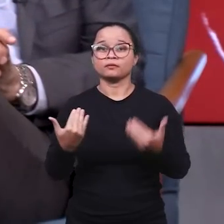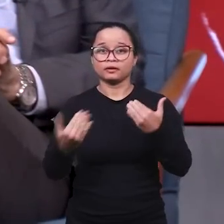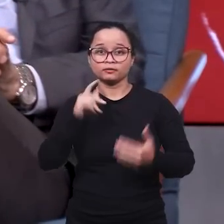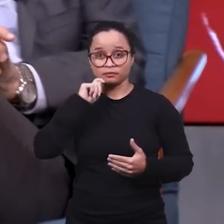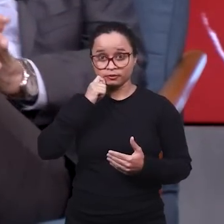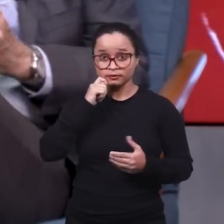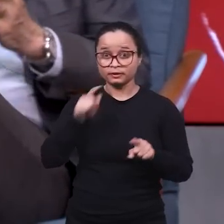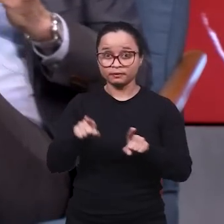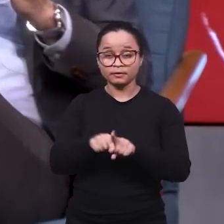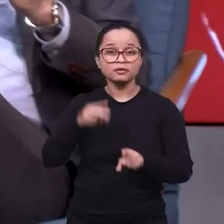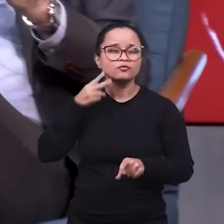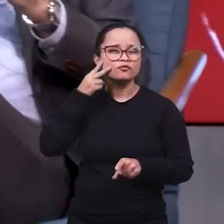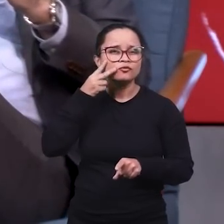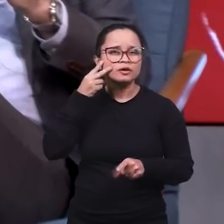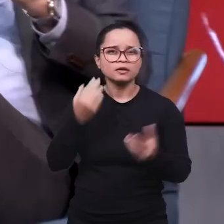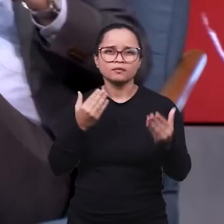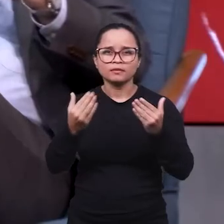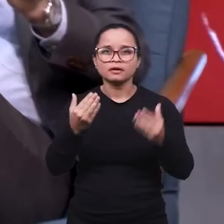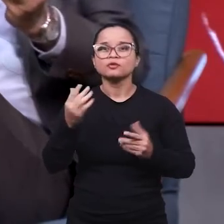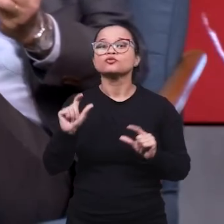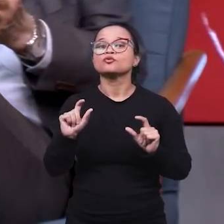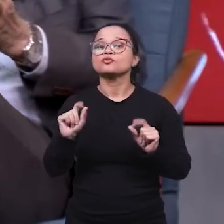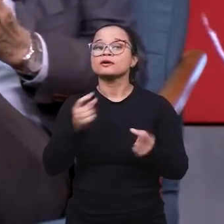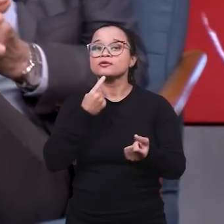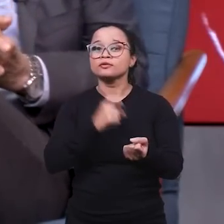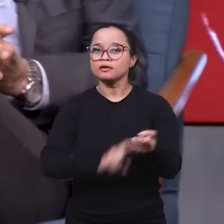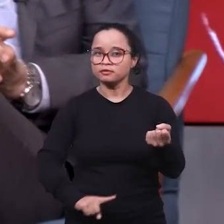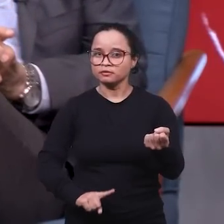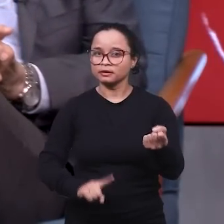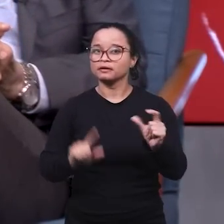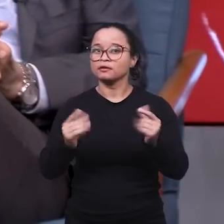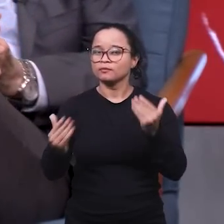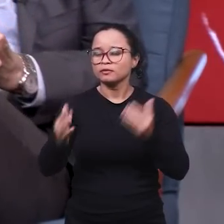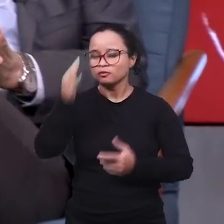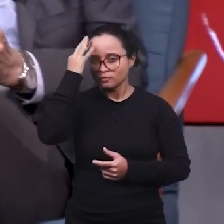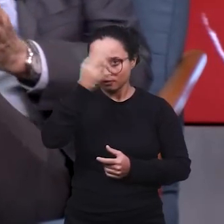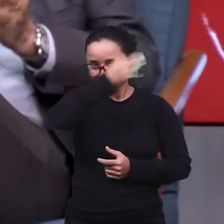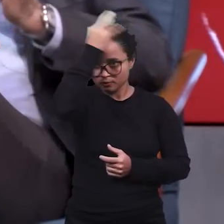espírito. Então ele está envolvido nisso aí.